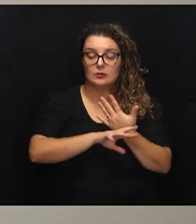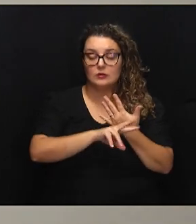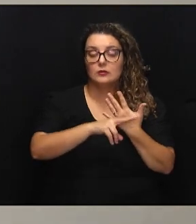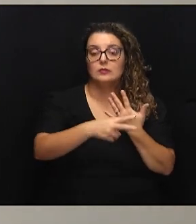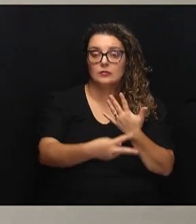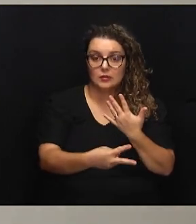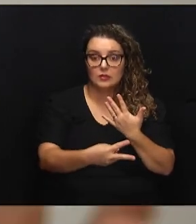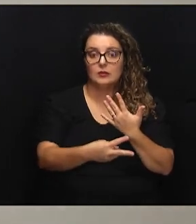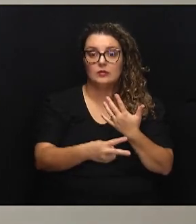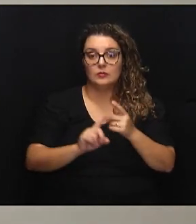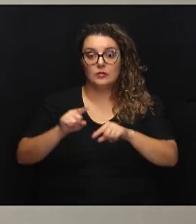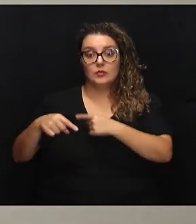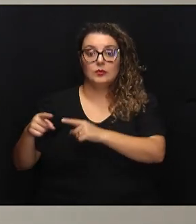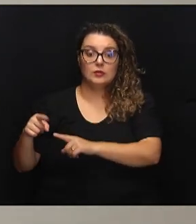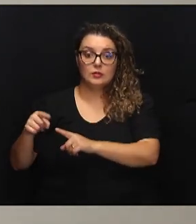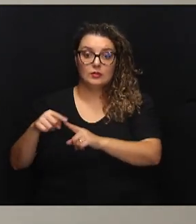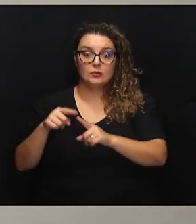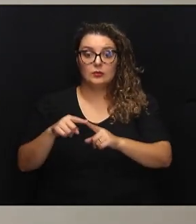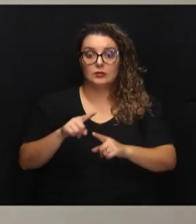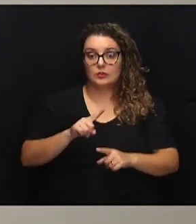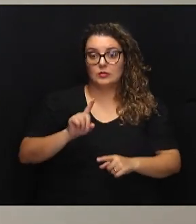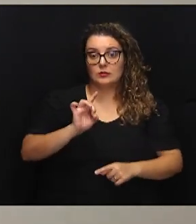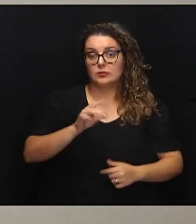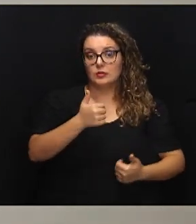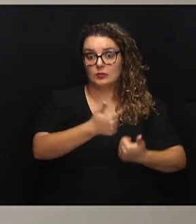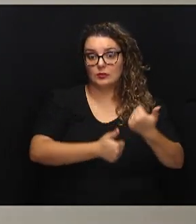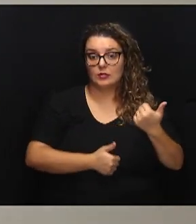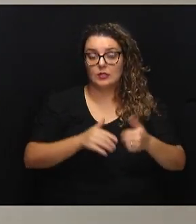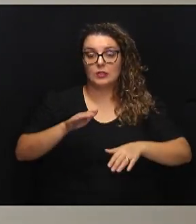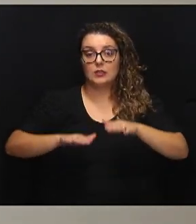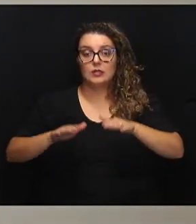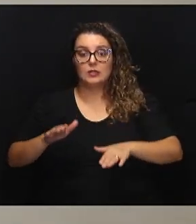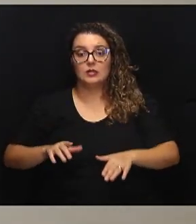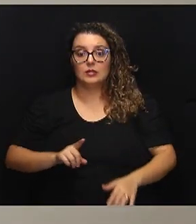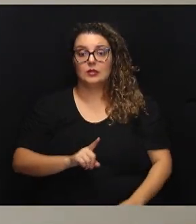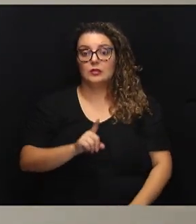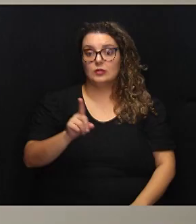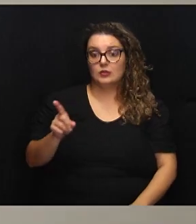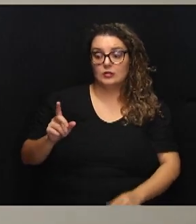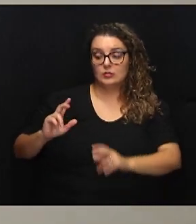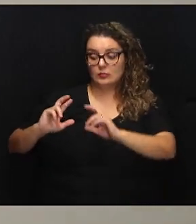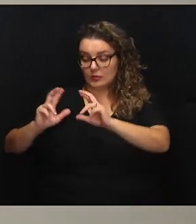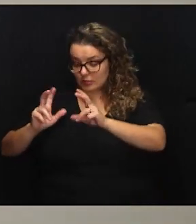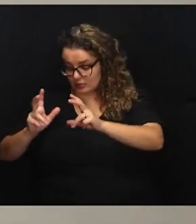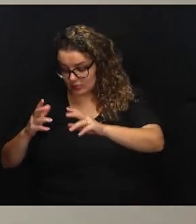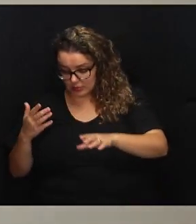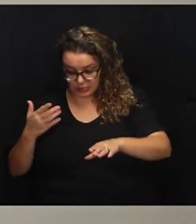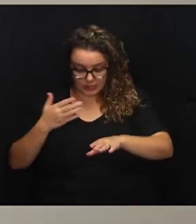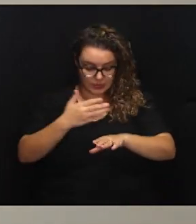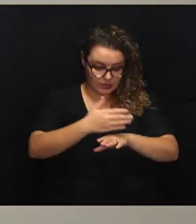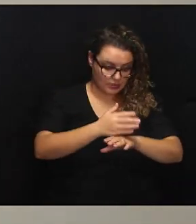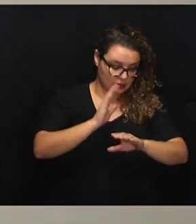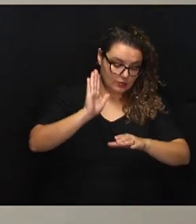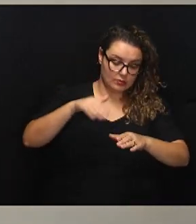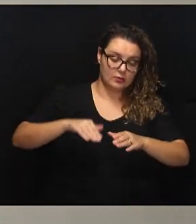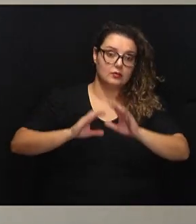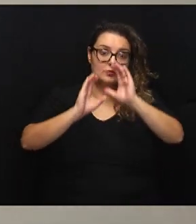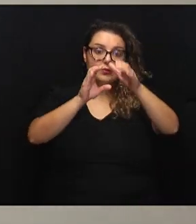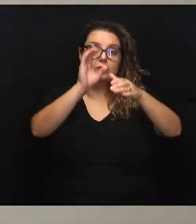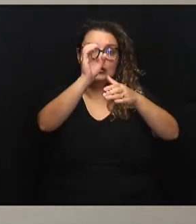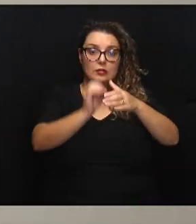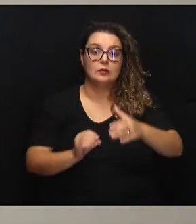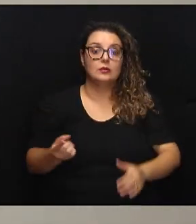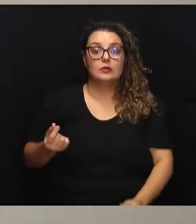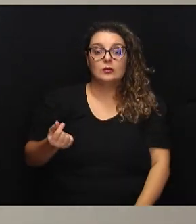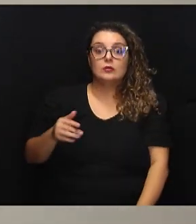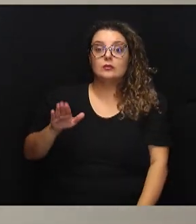outras modalidades, não só o futebol, porque às vezes ir numa partida de vôlei, ir numa partida de basquete, acaba sendo até financeiramente